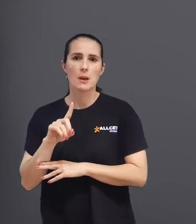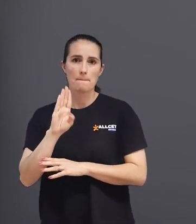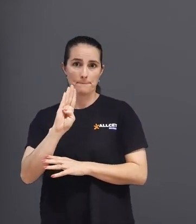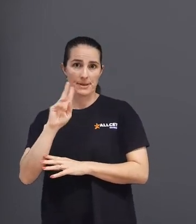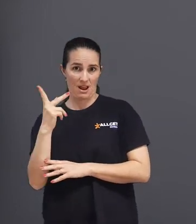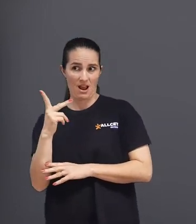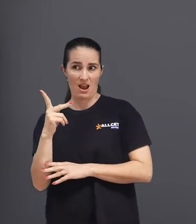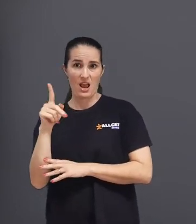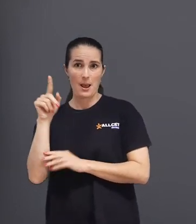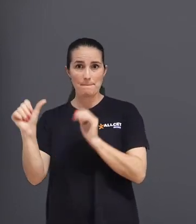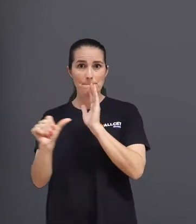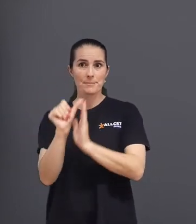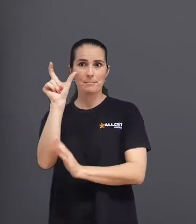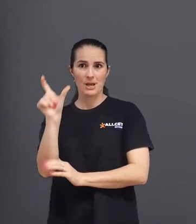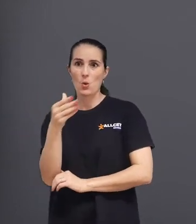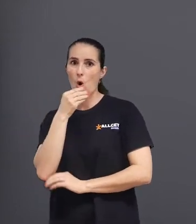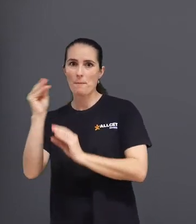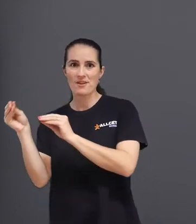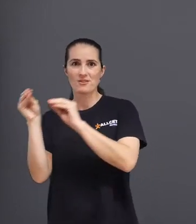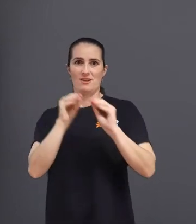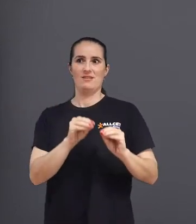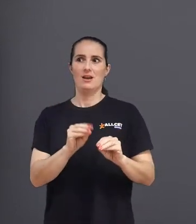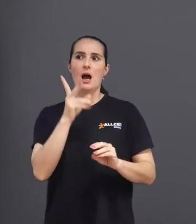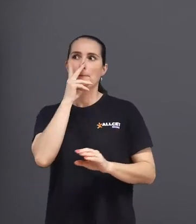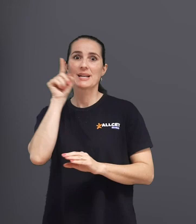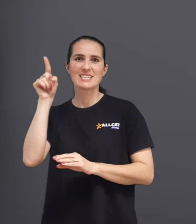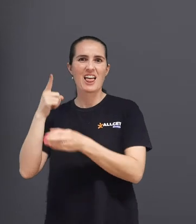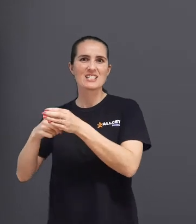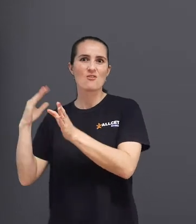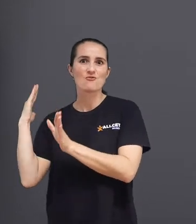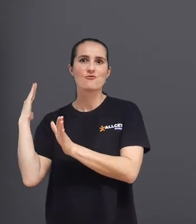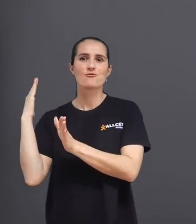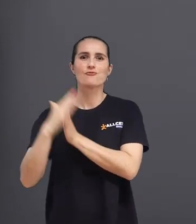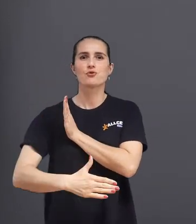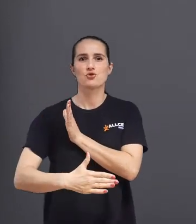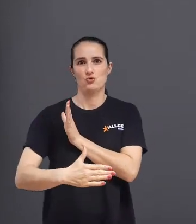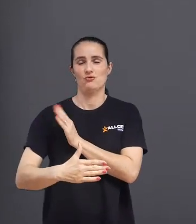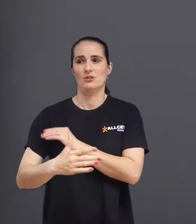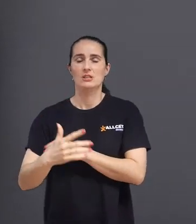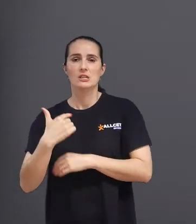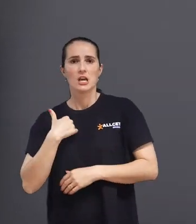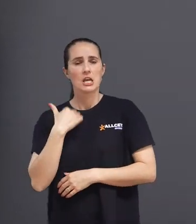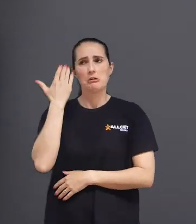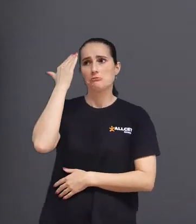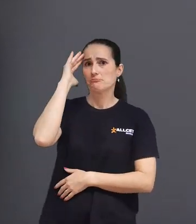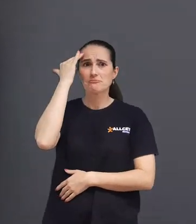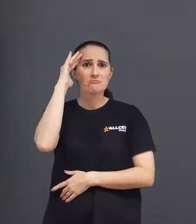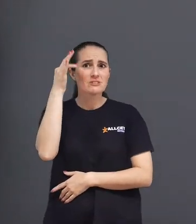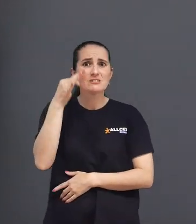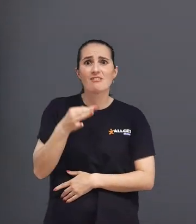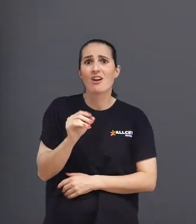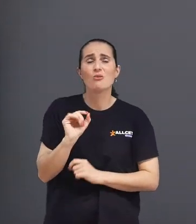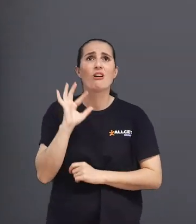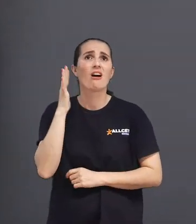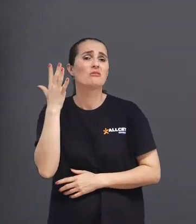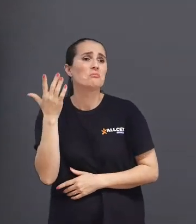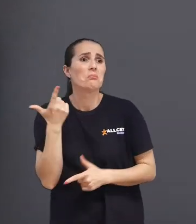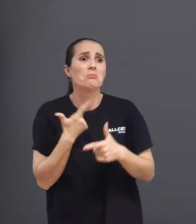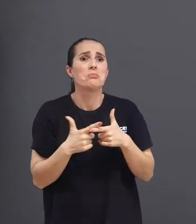mais, que ia mudar. E no final das contas o que ele faz até hoje é mudar de igreja, mas o caráter ele não